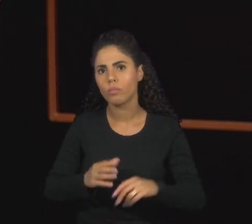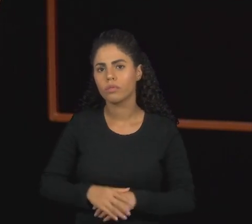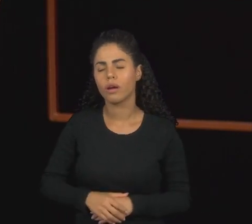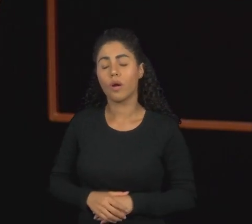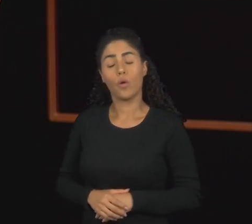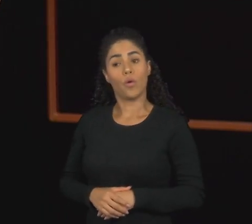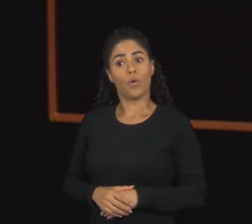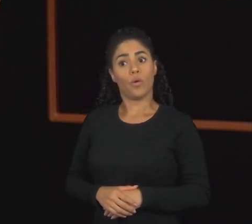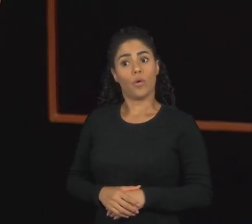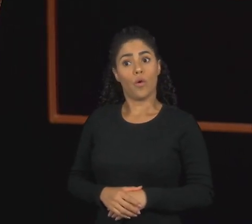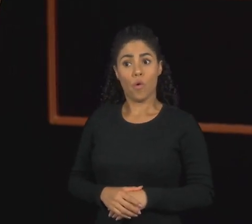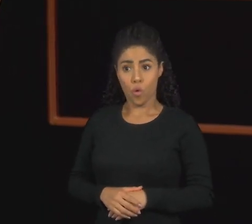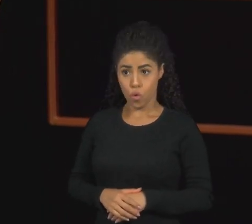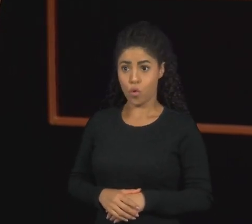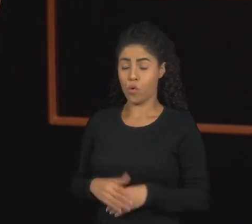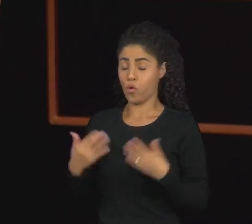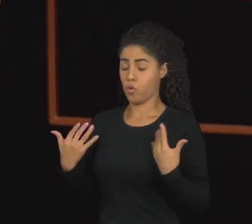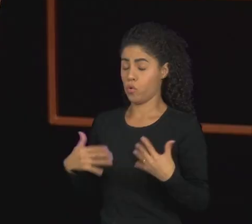Nossa,